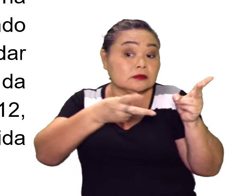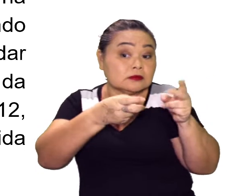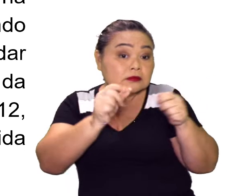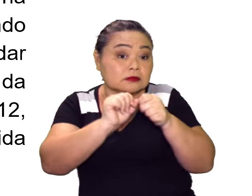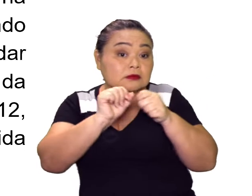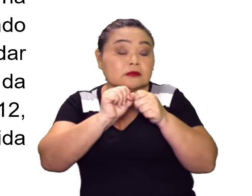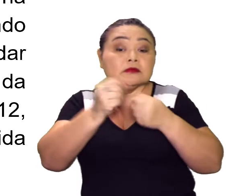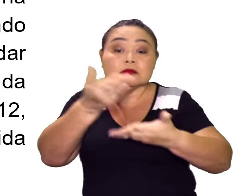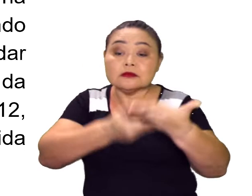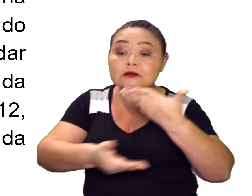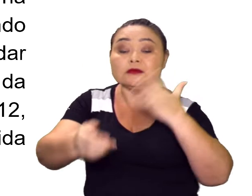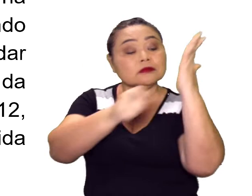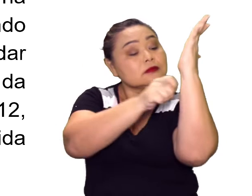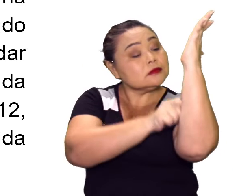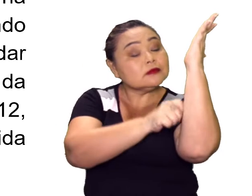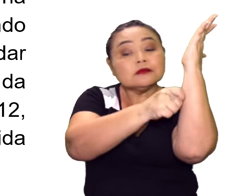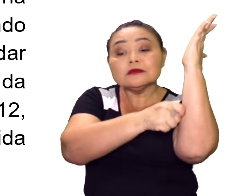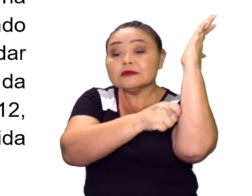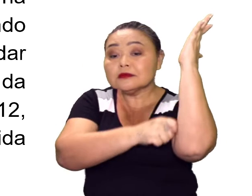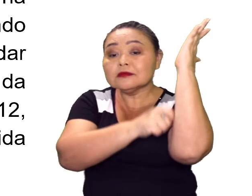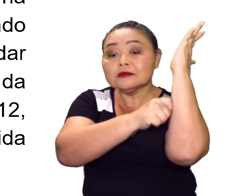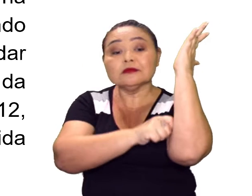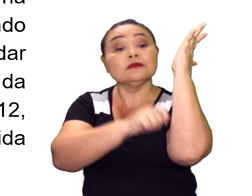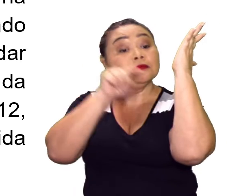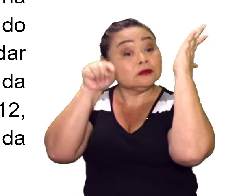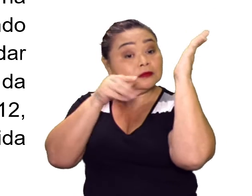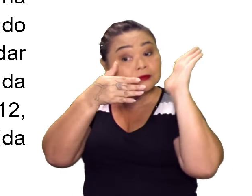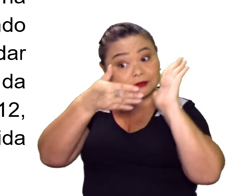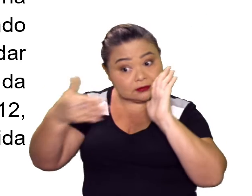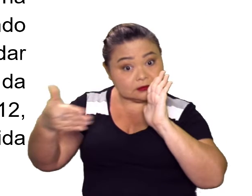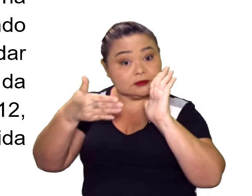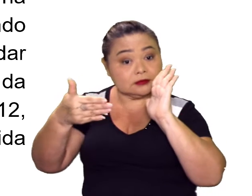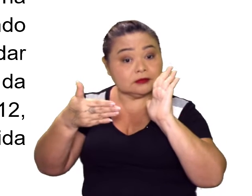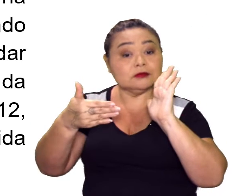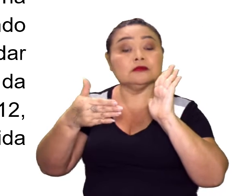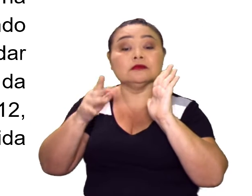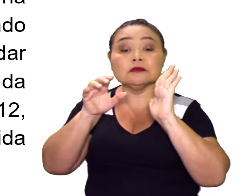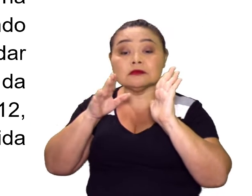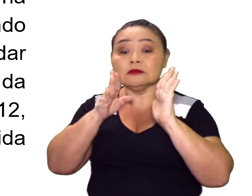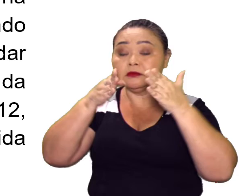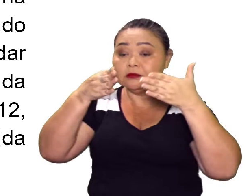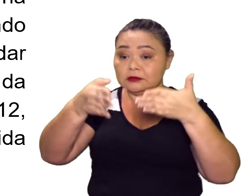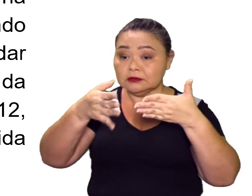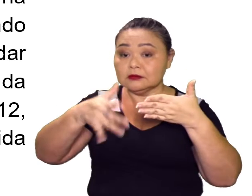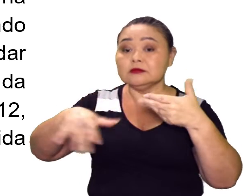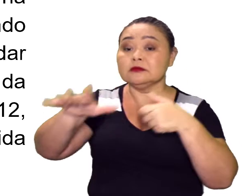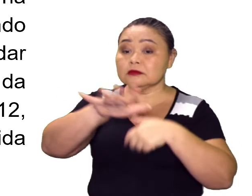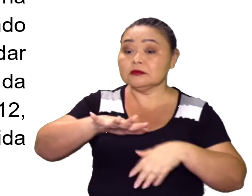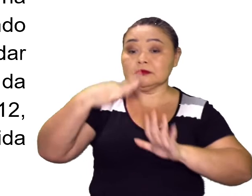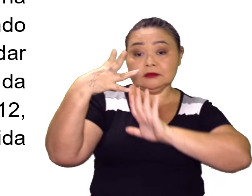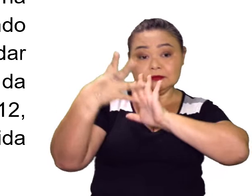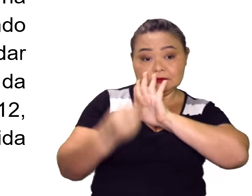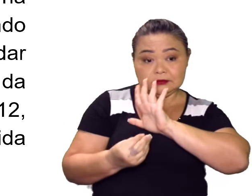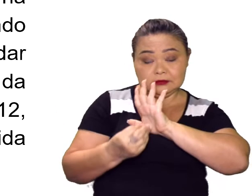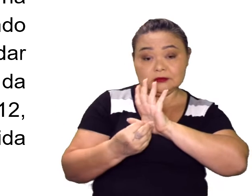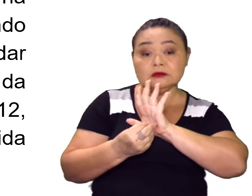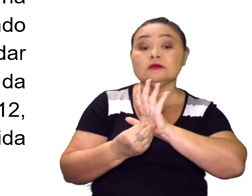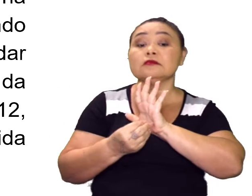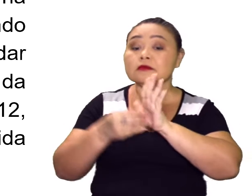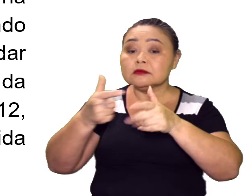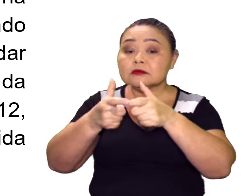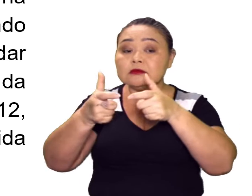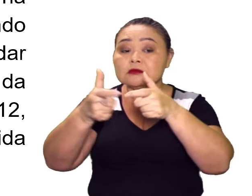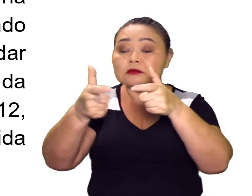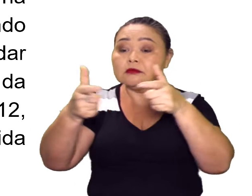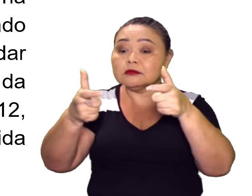a extração e comercialização da borracha. Este ciclo teve o seu centro na região amazônica, proporcionando